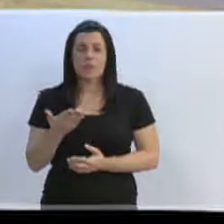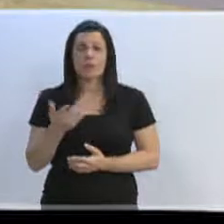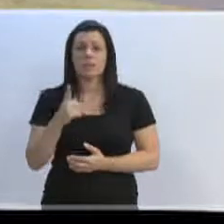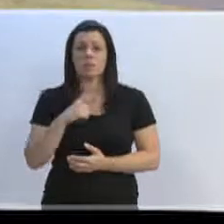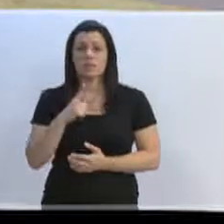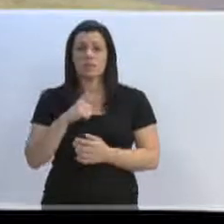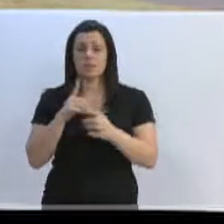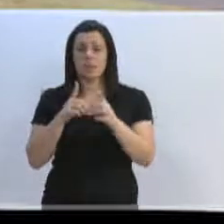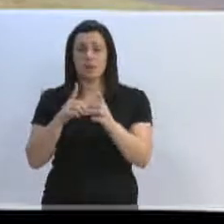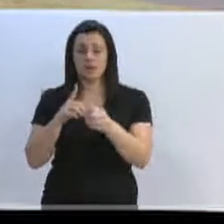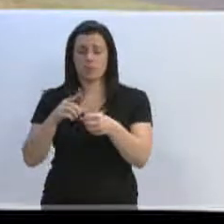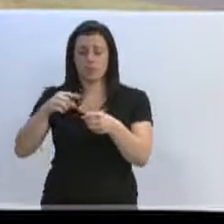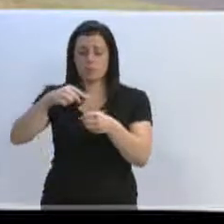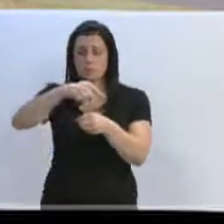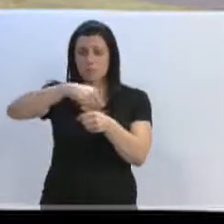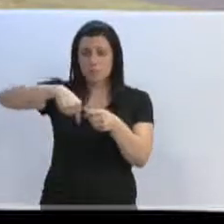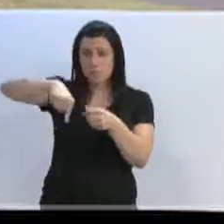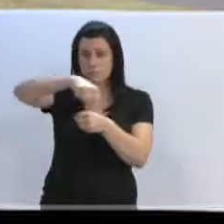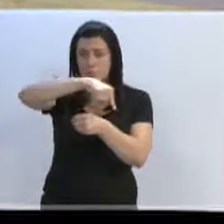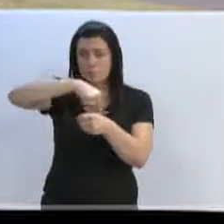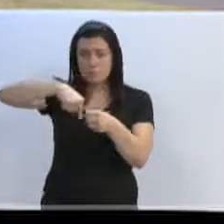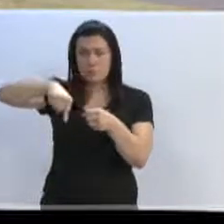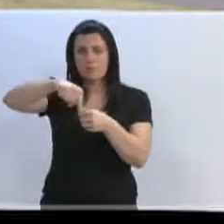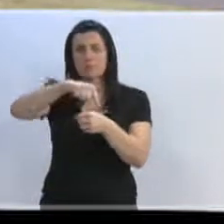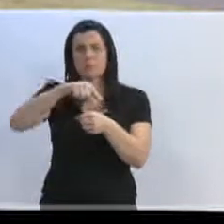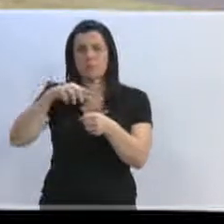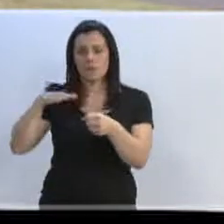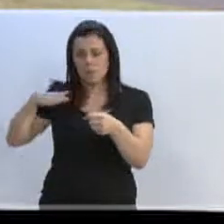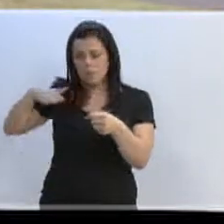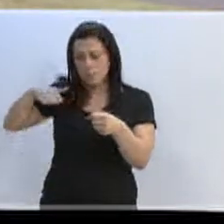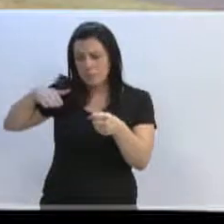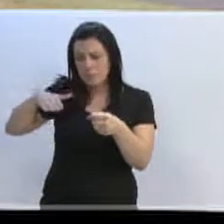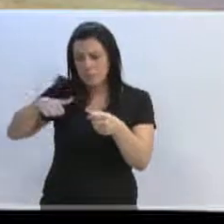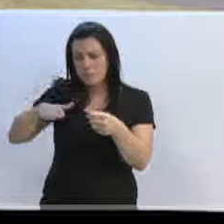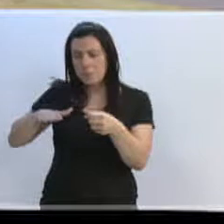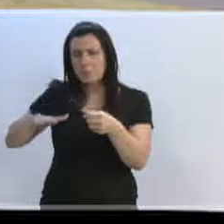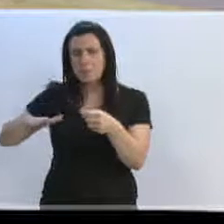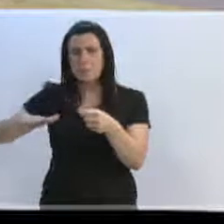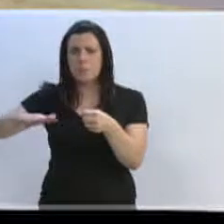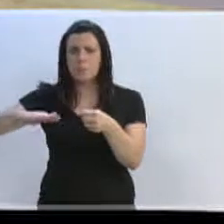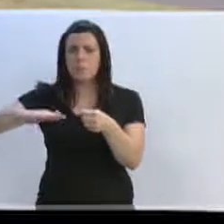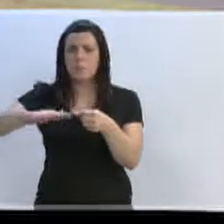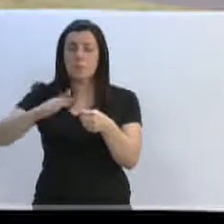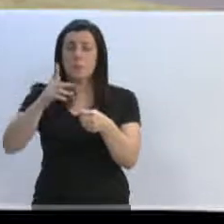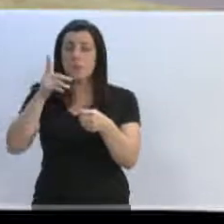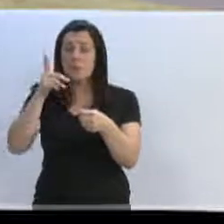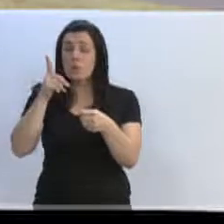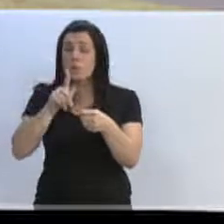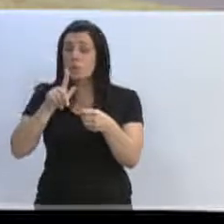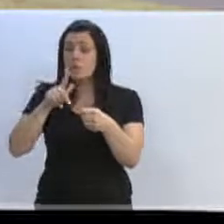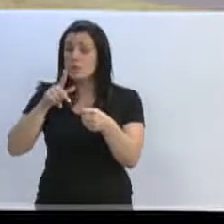venha a ligar a via, ali a descida da Via Expressa, que ligue, que consiga a população.